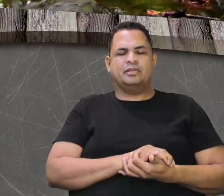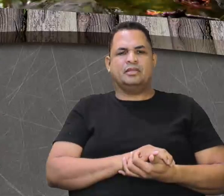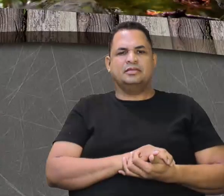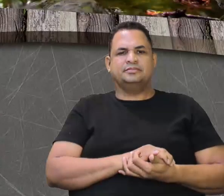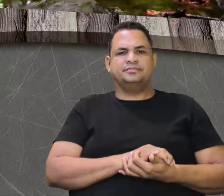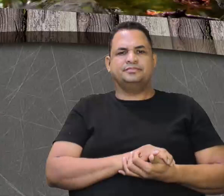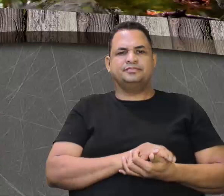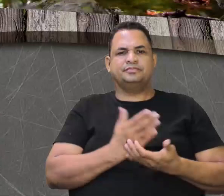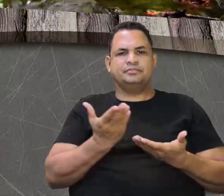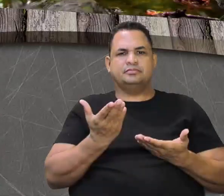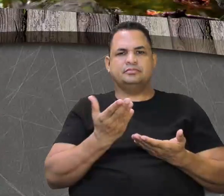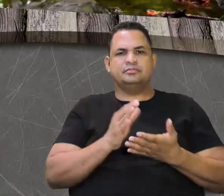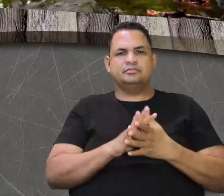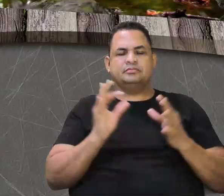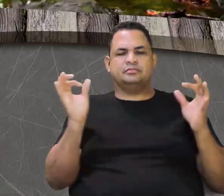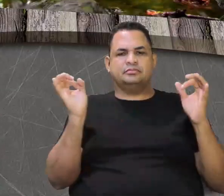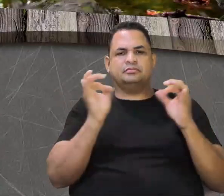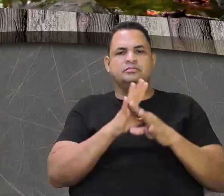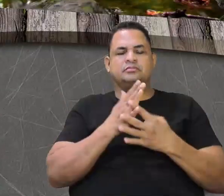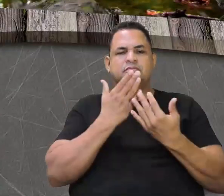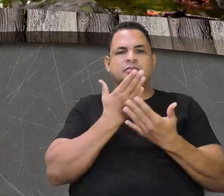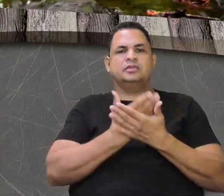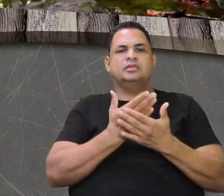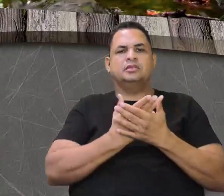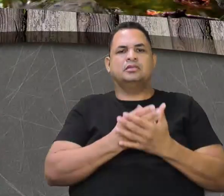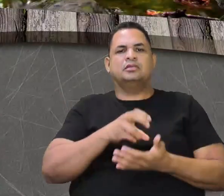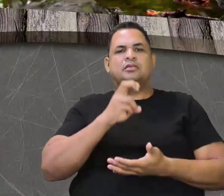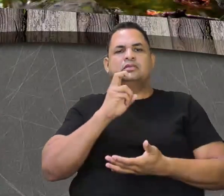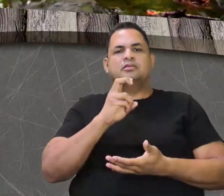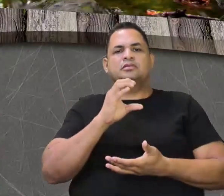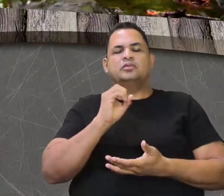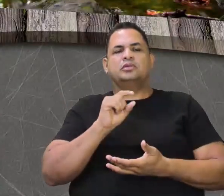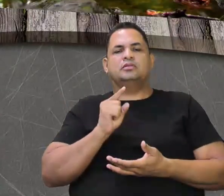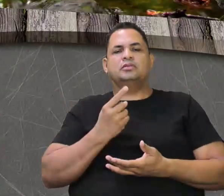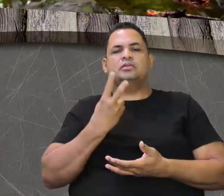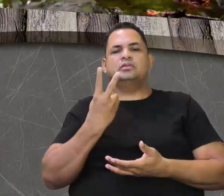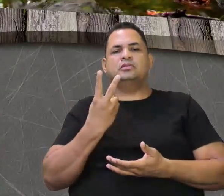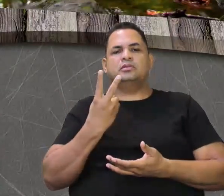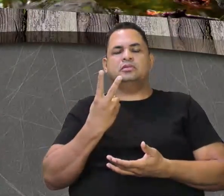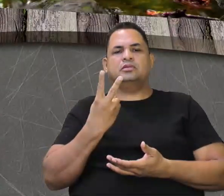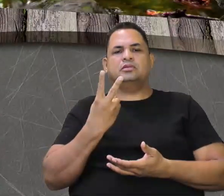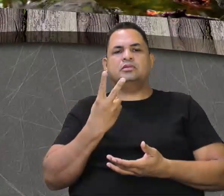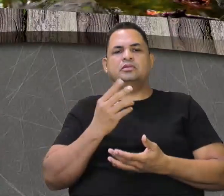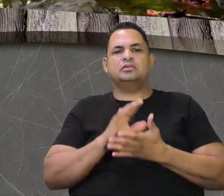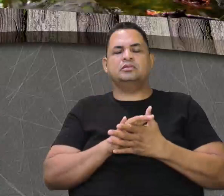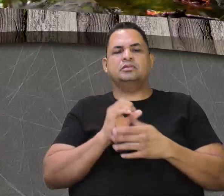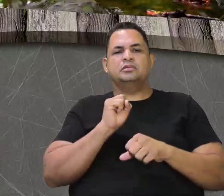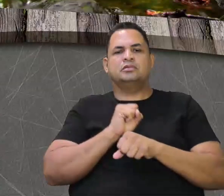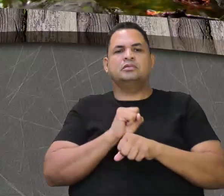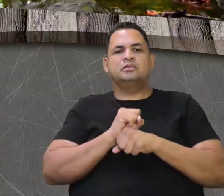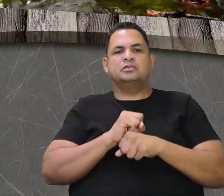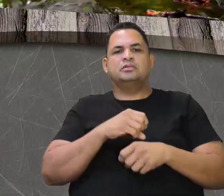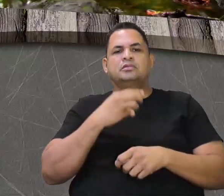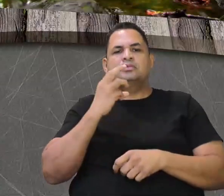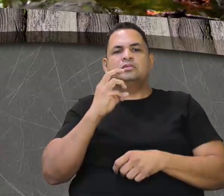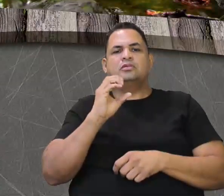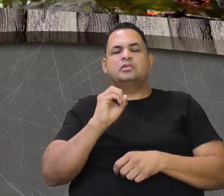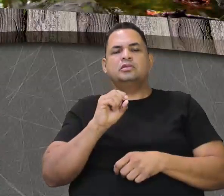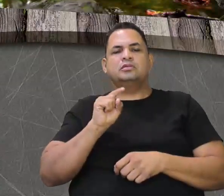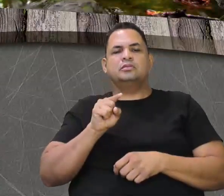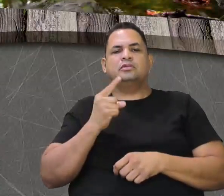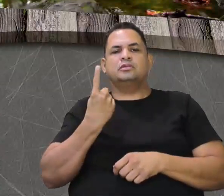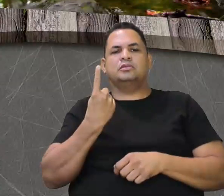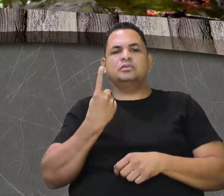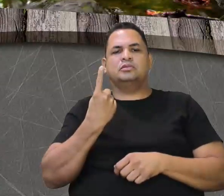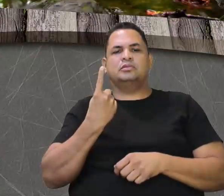mim, e aí a gente conclui mais essa aula 50.2, e te aguardo para a nossa aula 50.1, tá